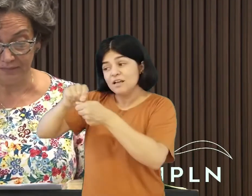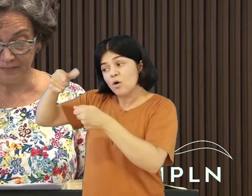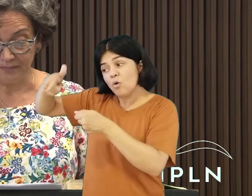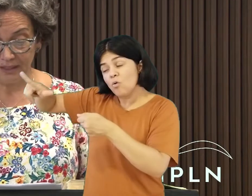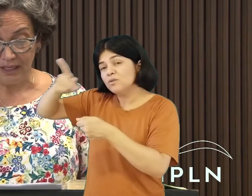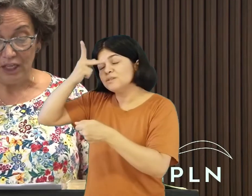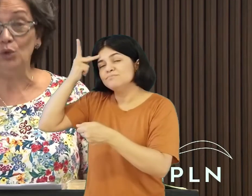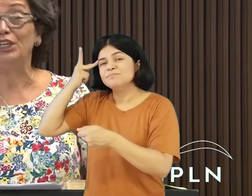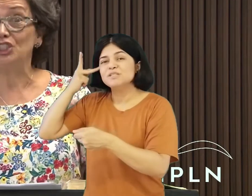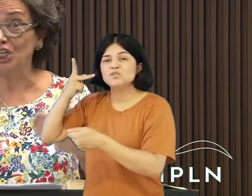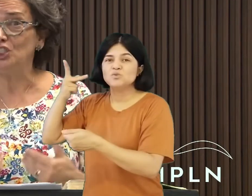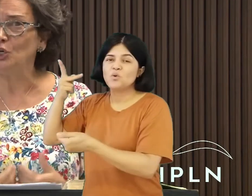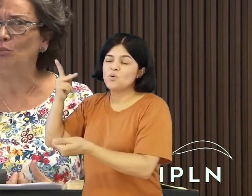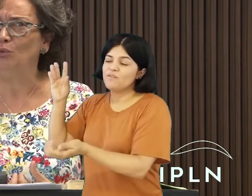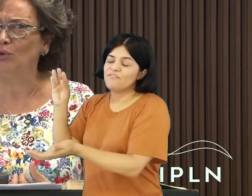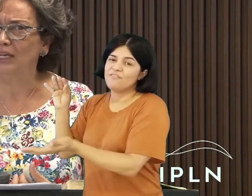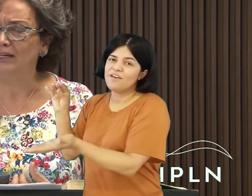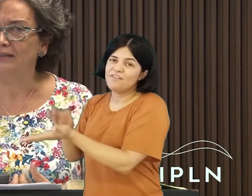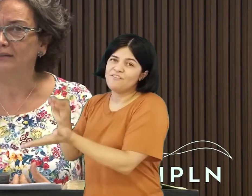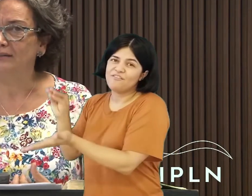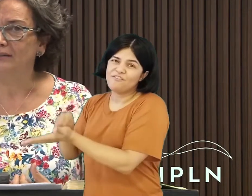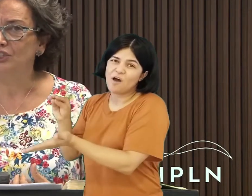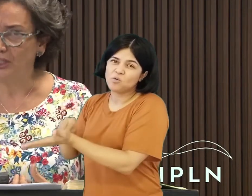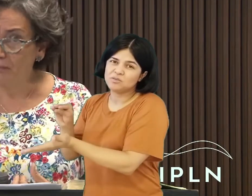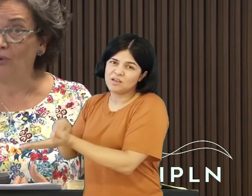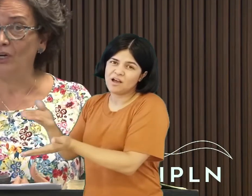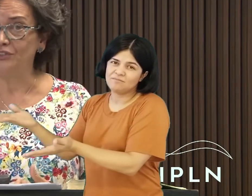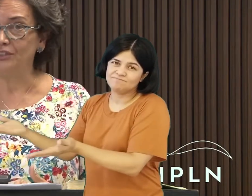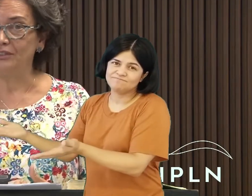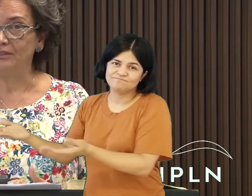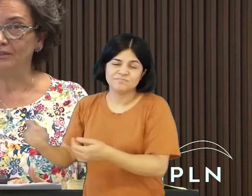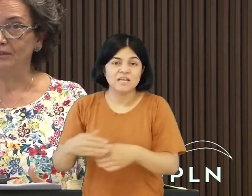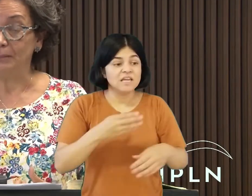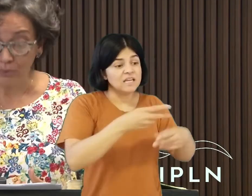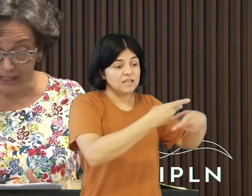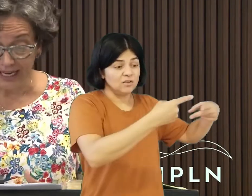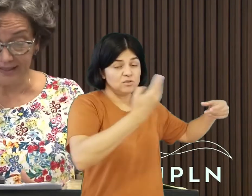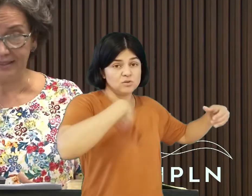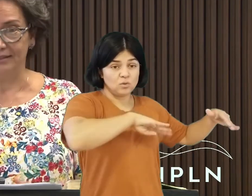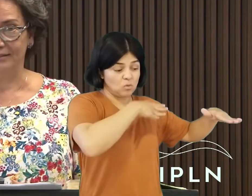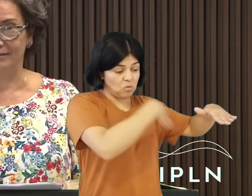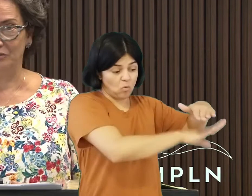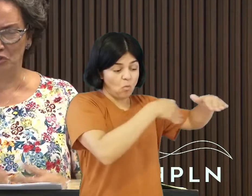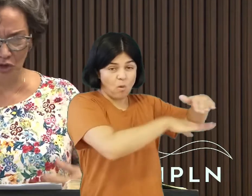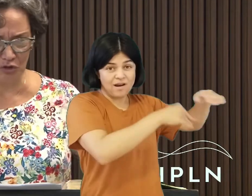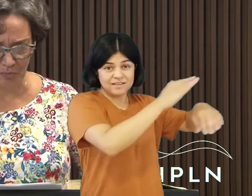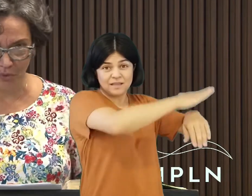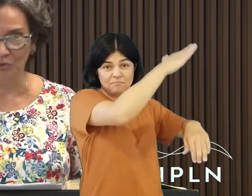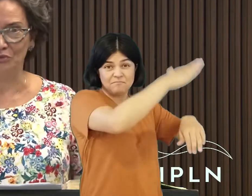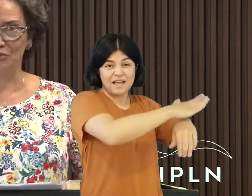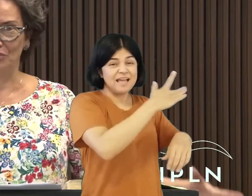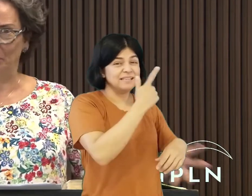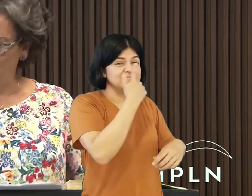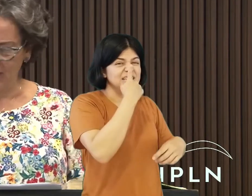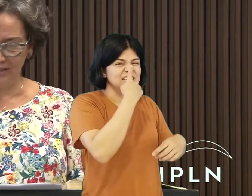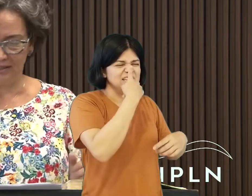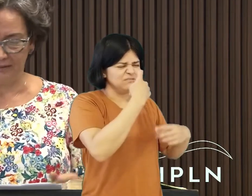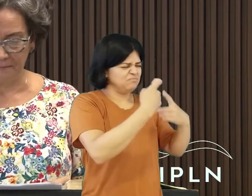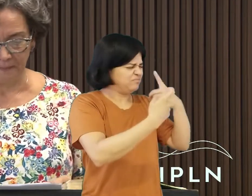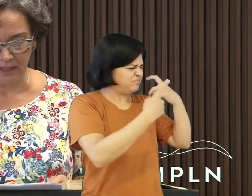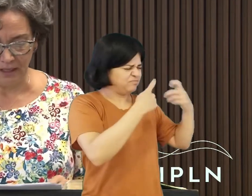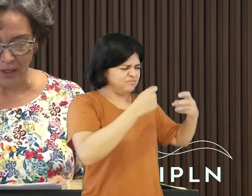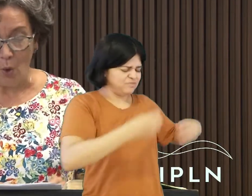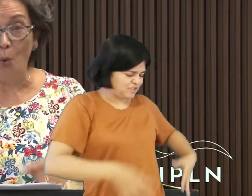necessidade. E o que a gente acumula cheira a morte, apodrece nos nossos bolsos,